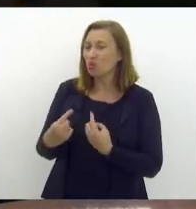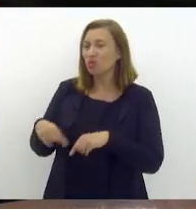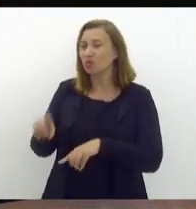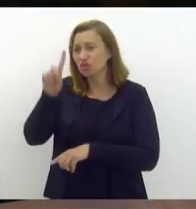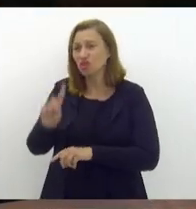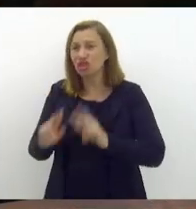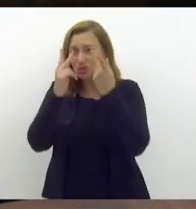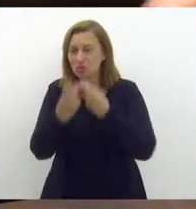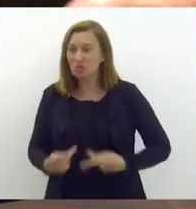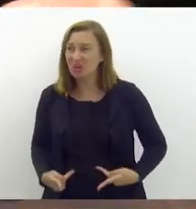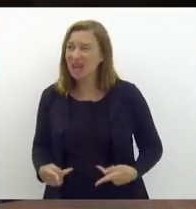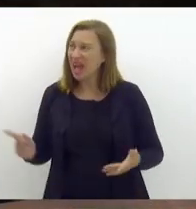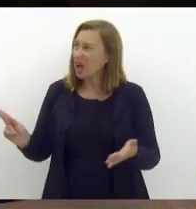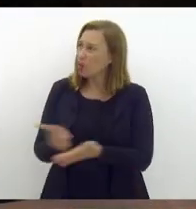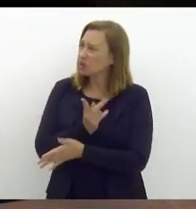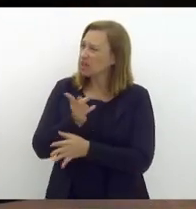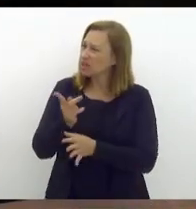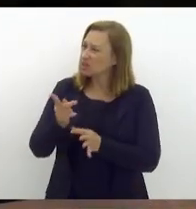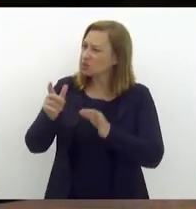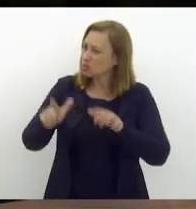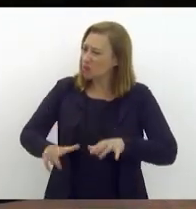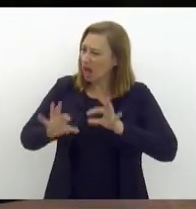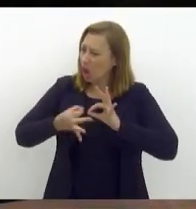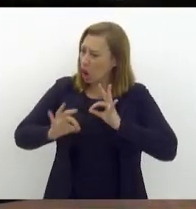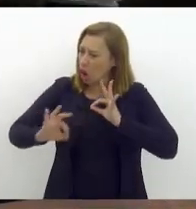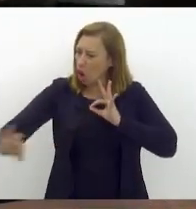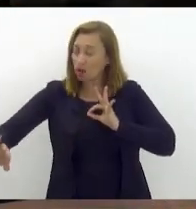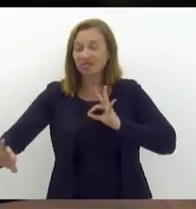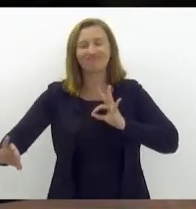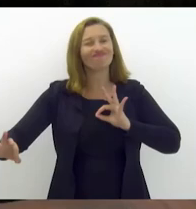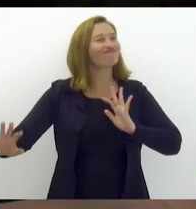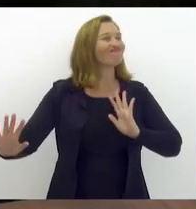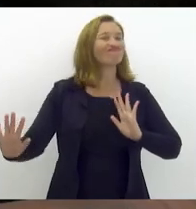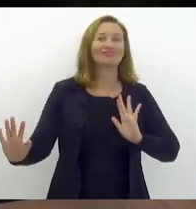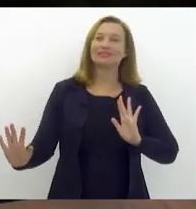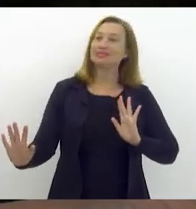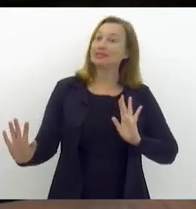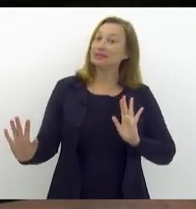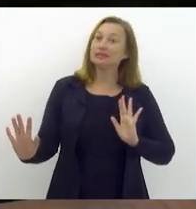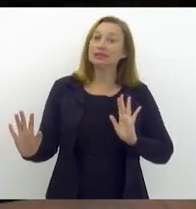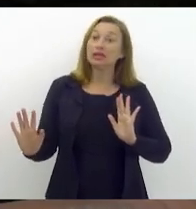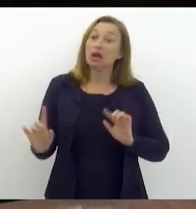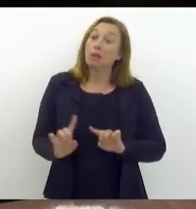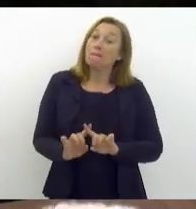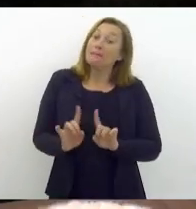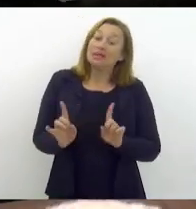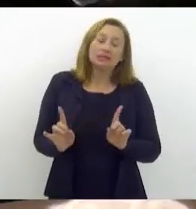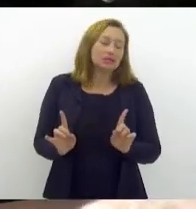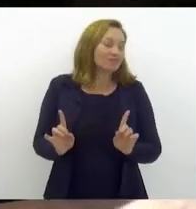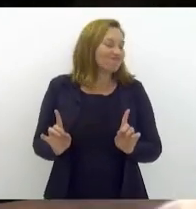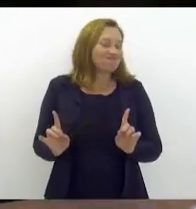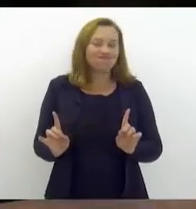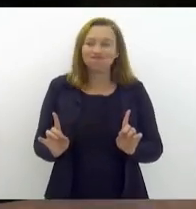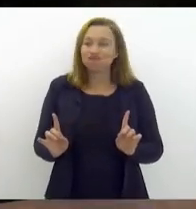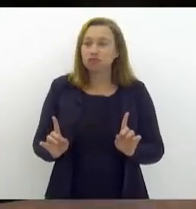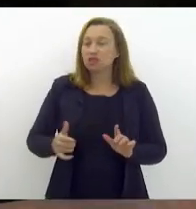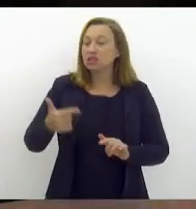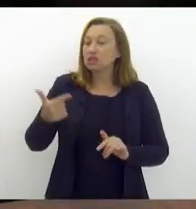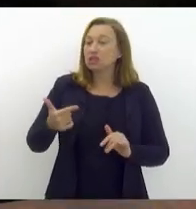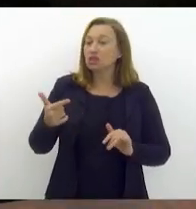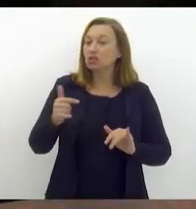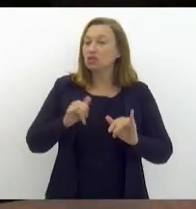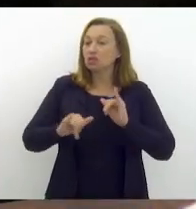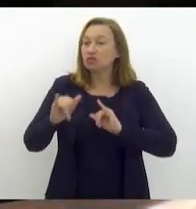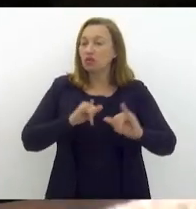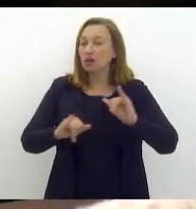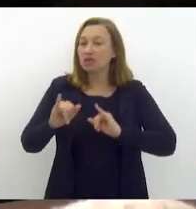ocorre distante, em lugares distantes. Mas, por incrível que pareça, segundo dados do